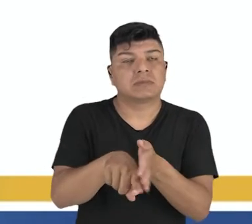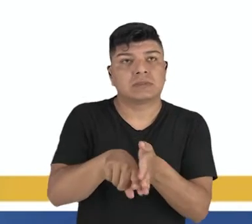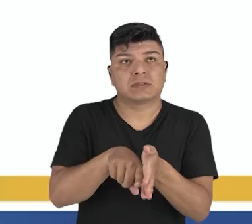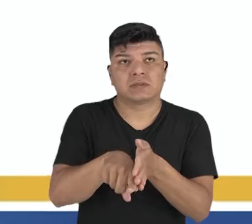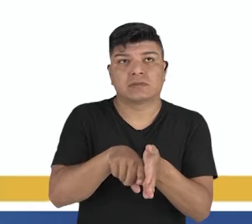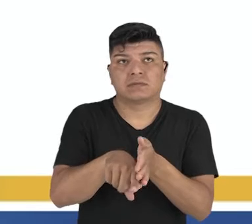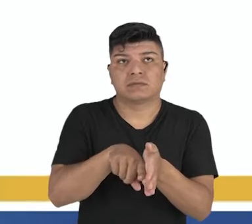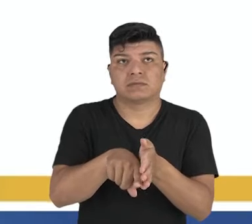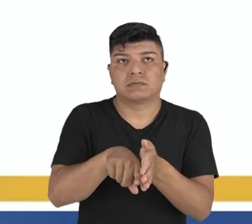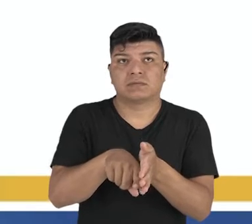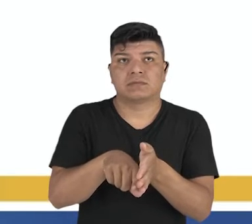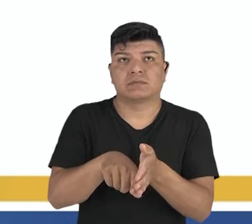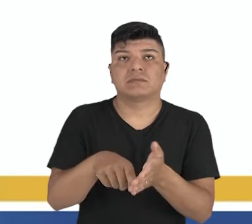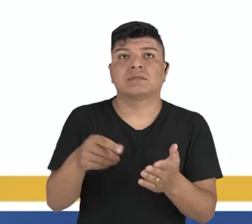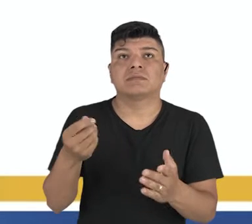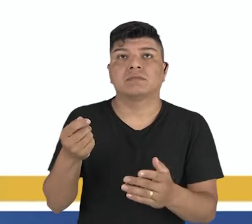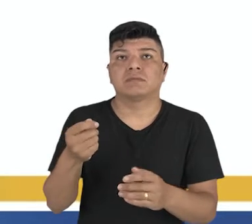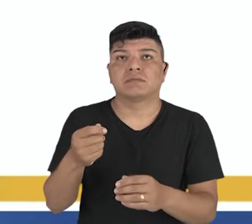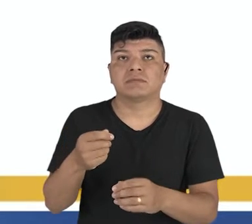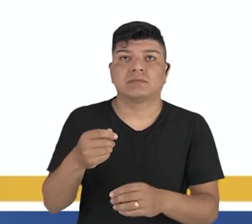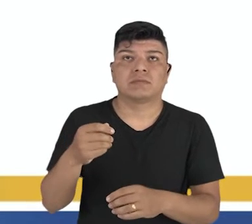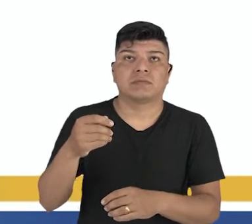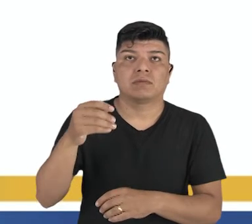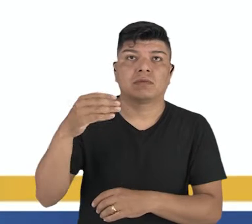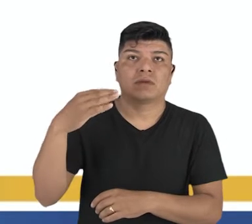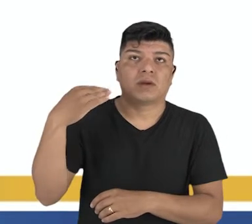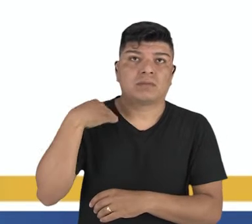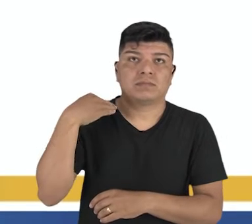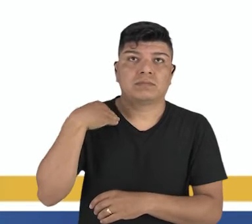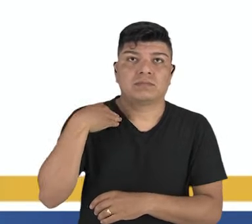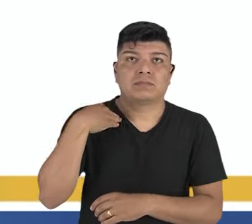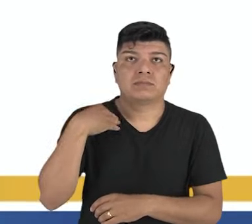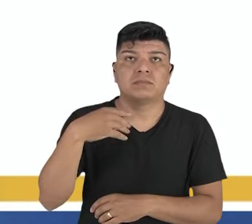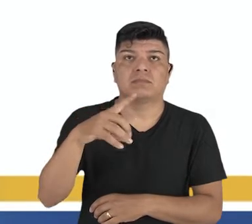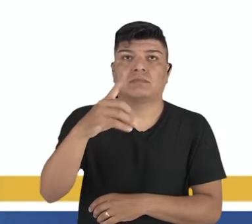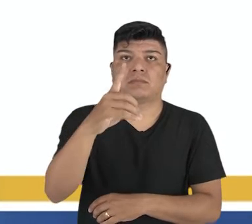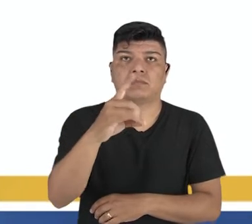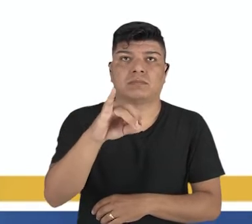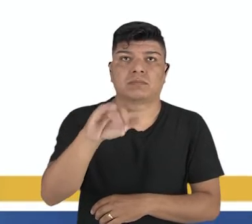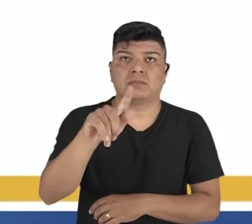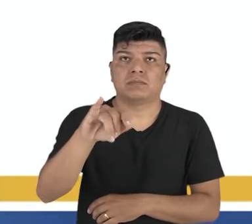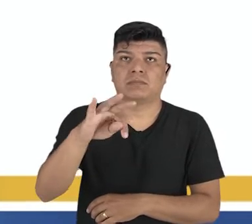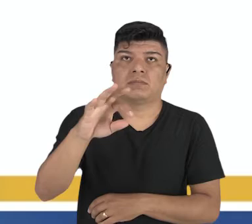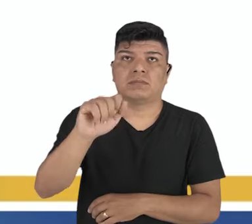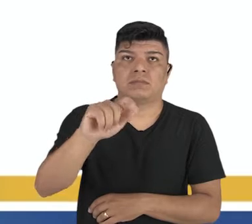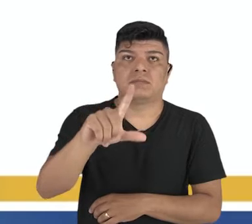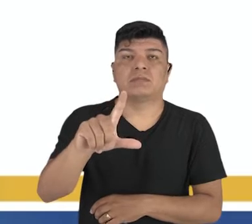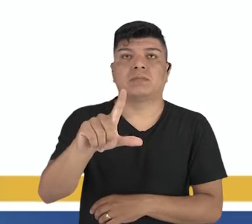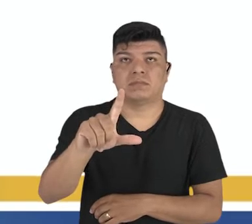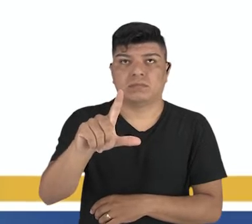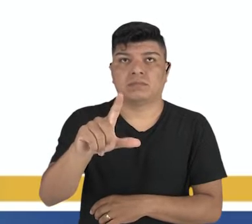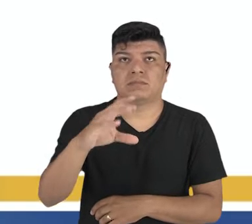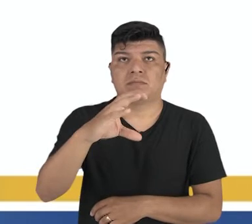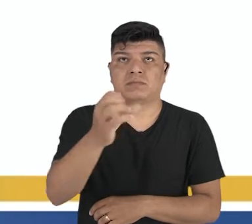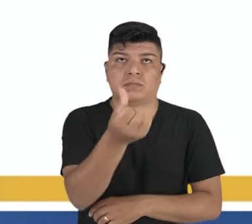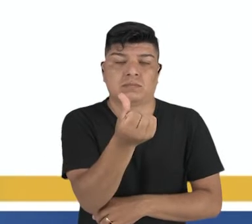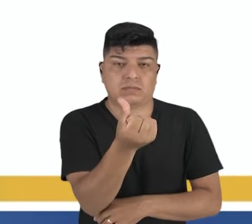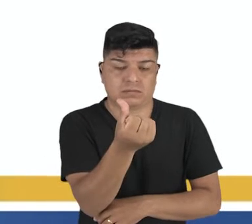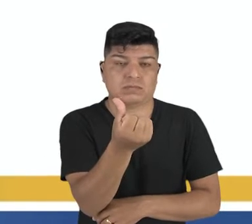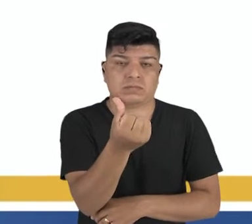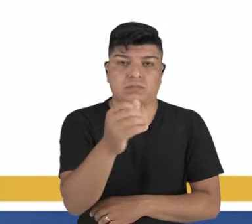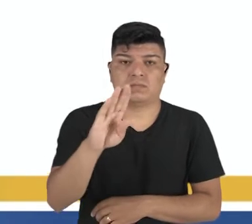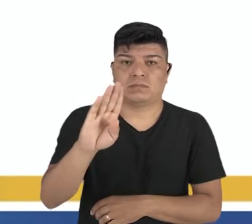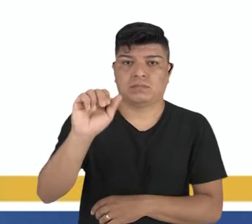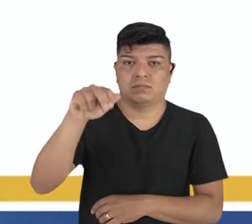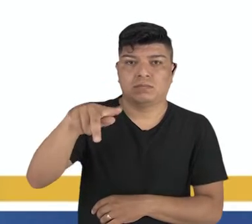pesquisa encomendada pelo banco digital C6 Bank, realizada pelo Instituto Datafolha,